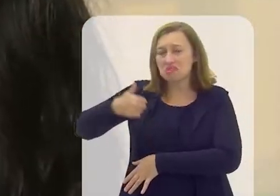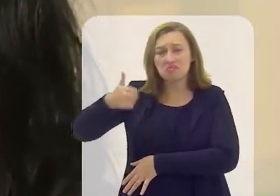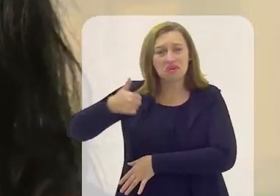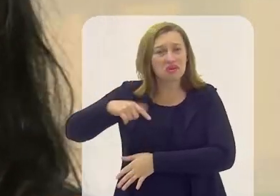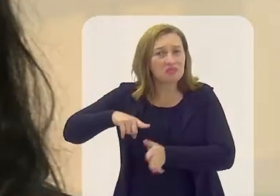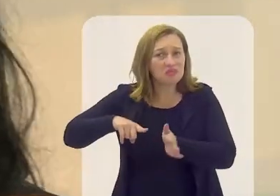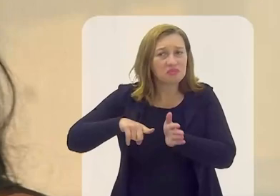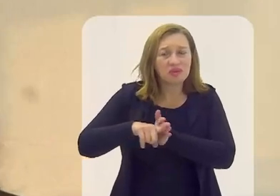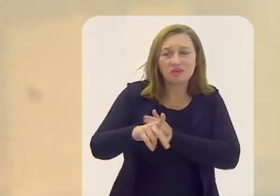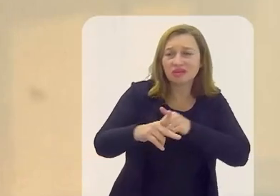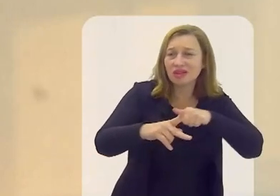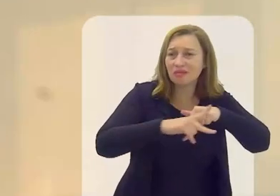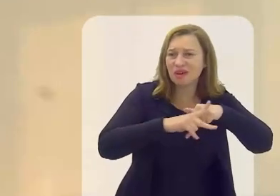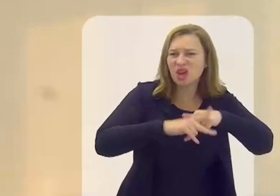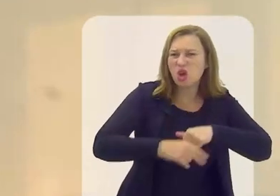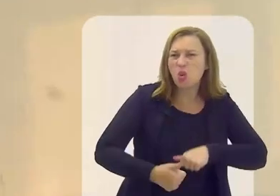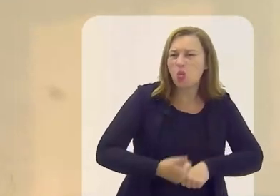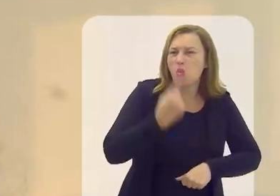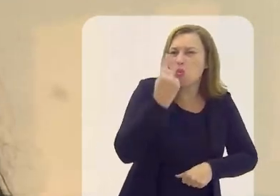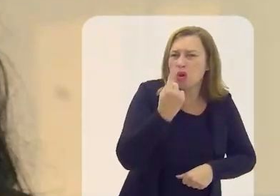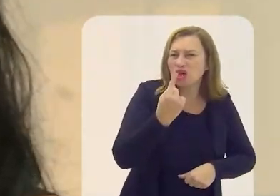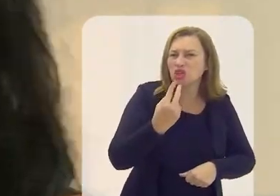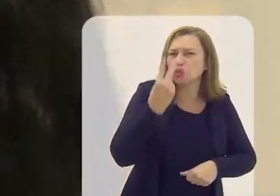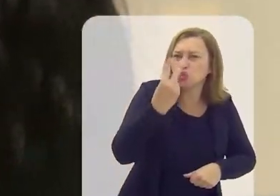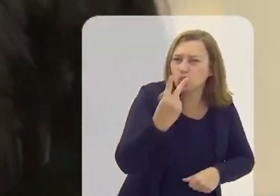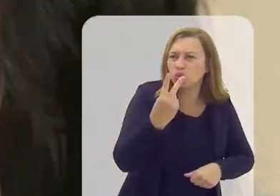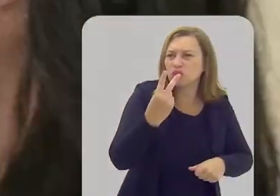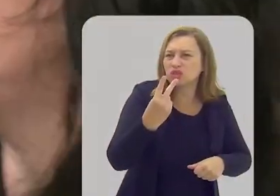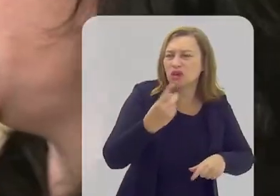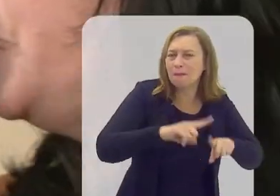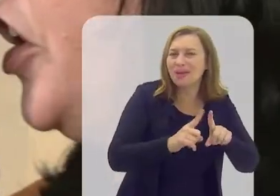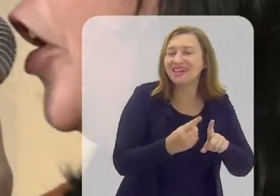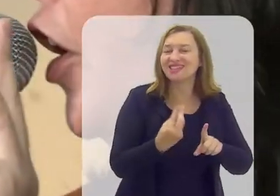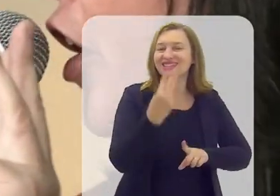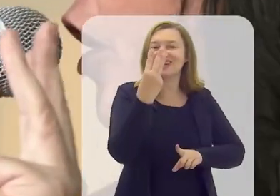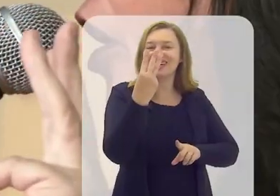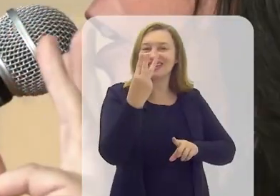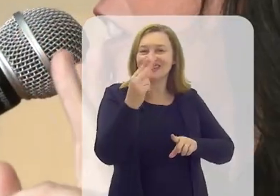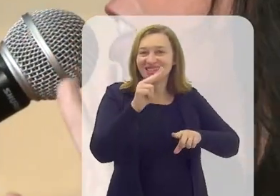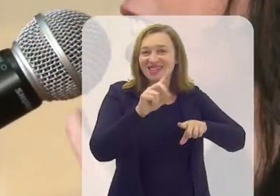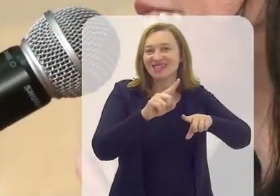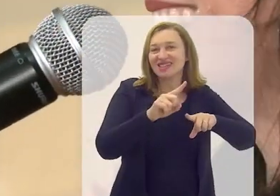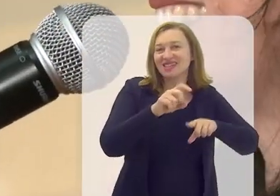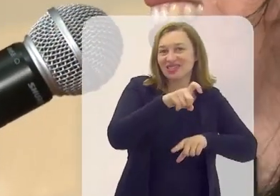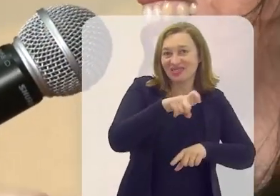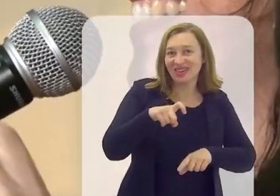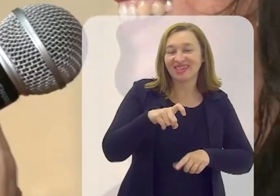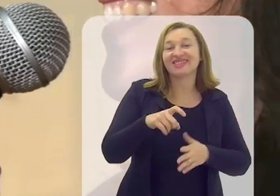Pedro. Não foi uma nem duas, mas três.